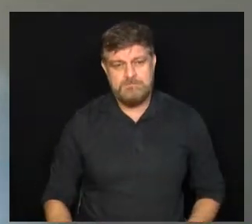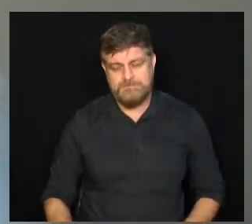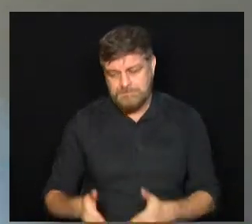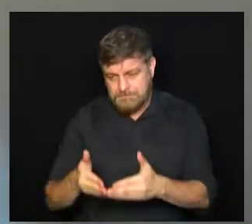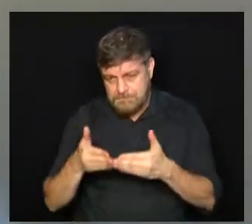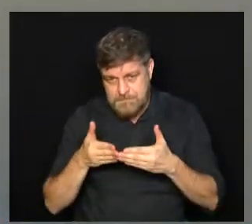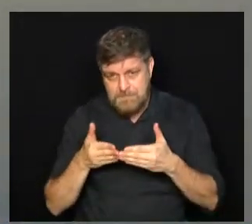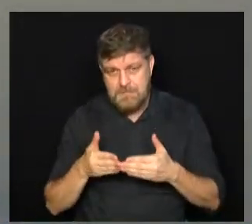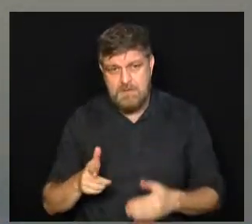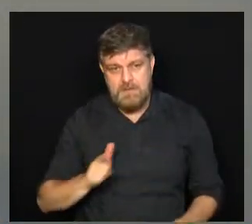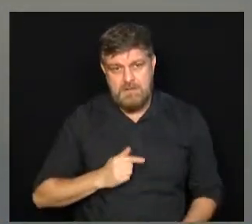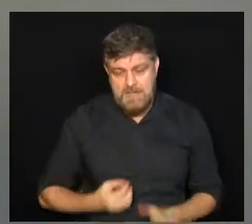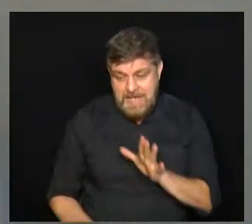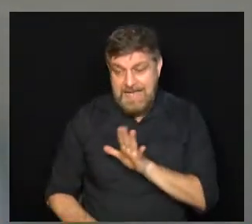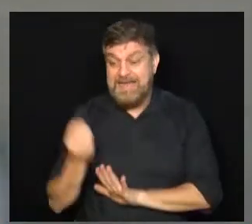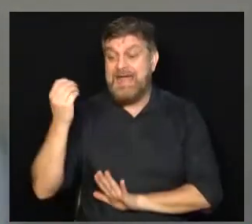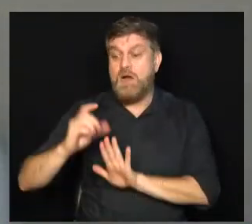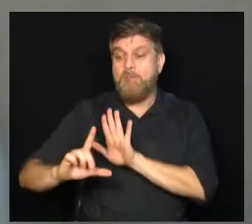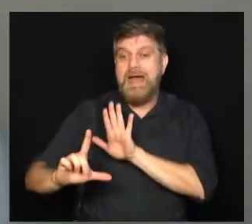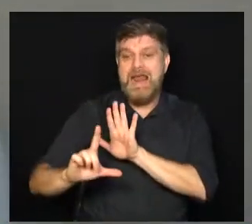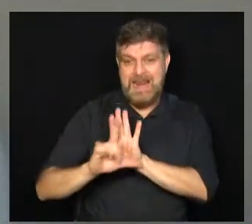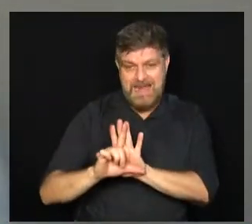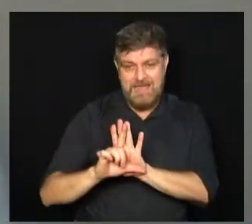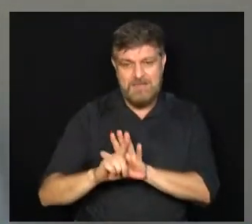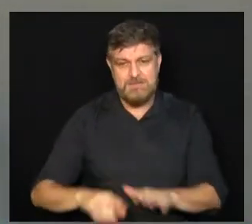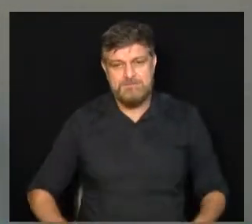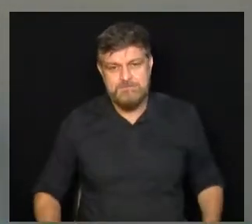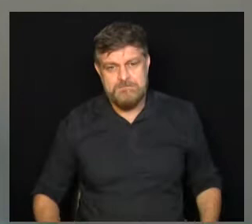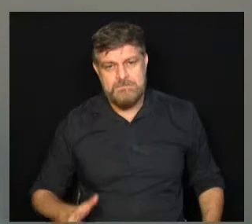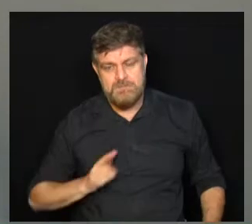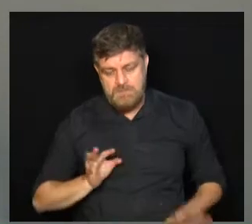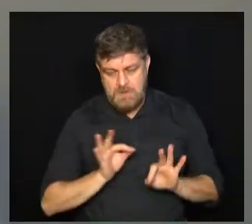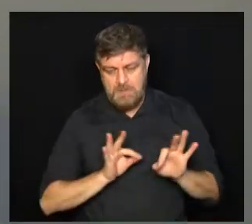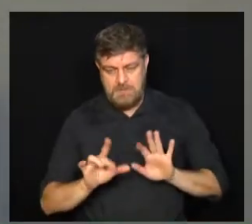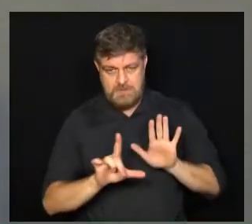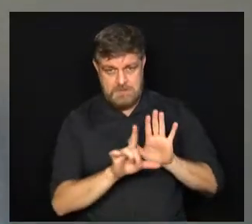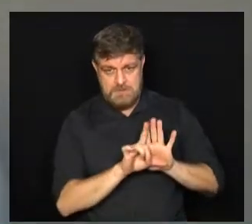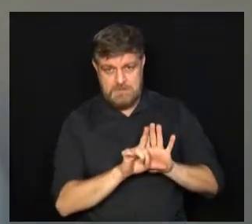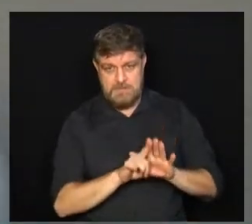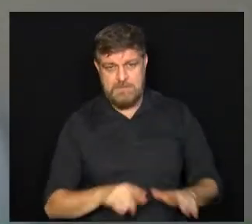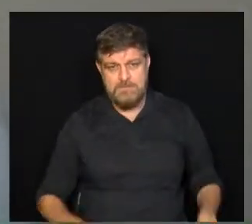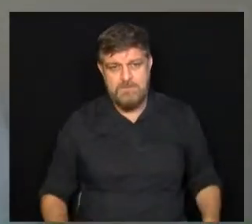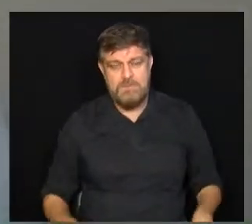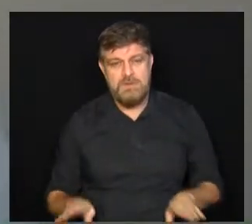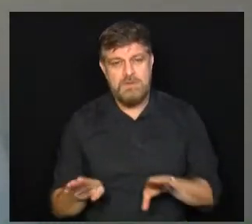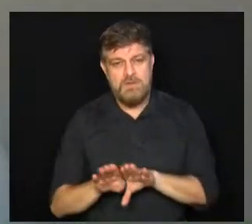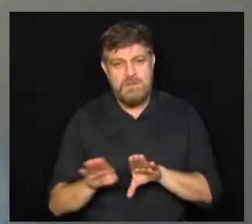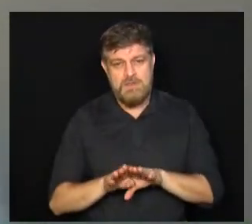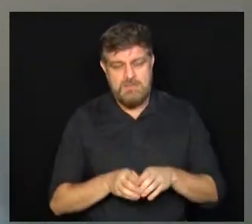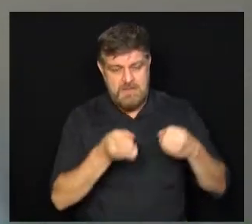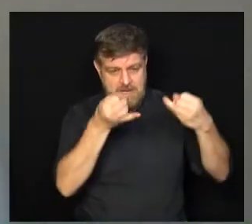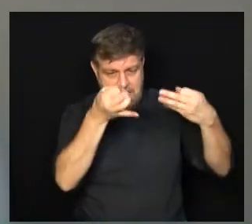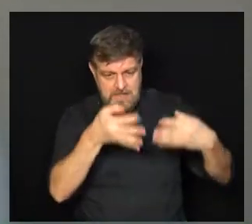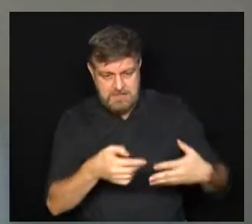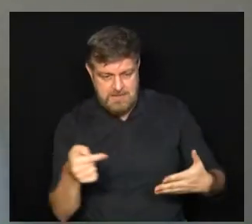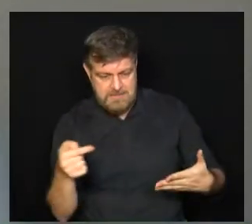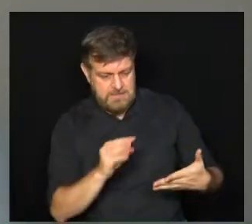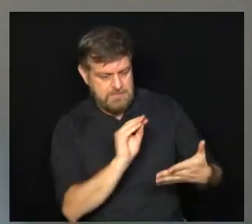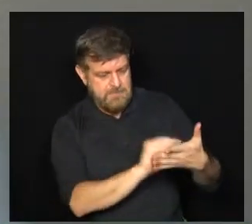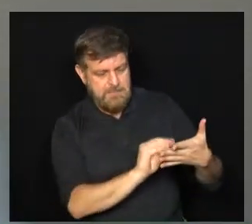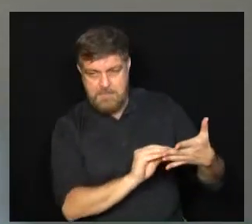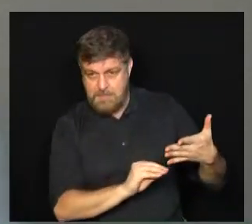a convertê-las em lei. Então, esse é o projeto de lei e parte da sua justificativa, né?